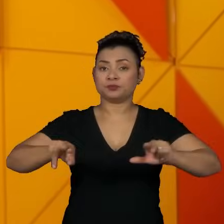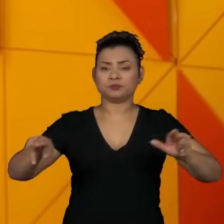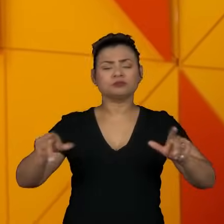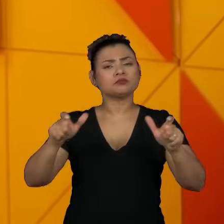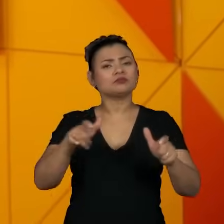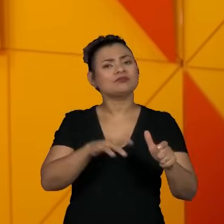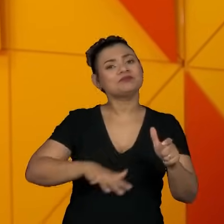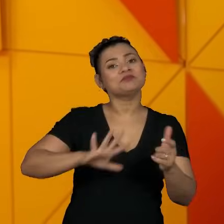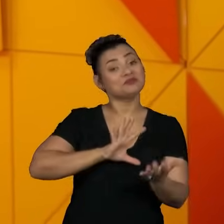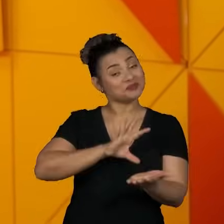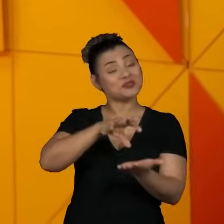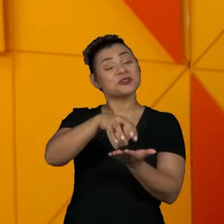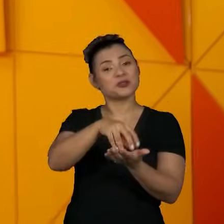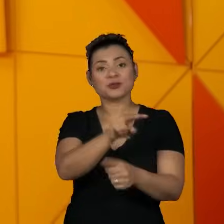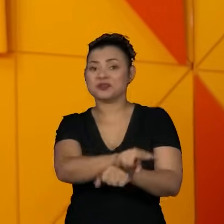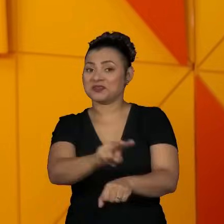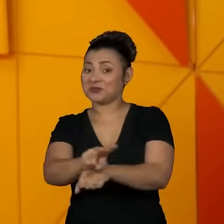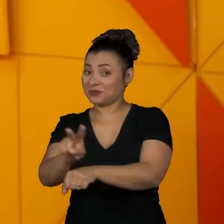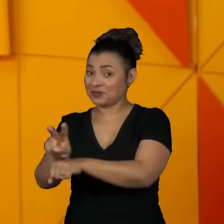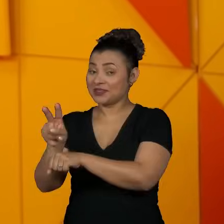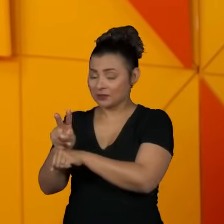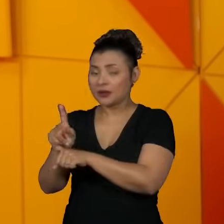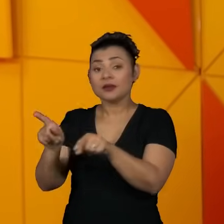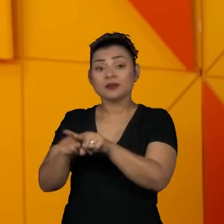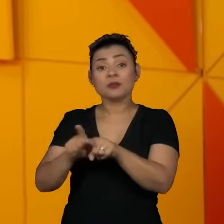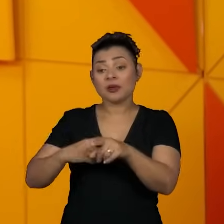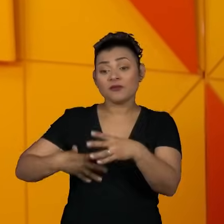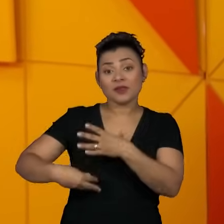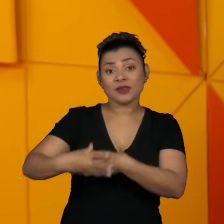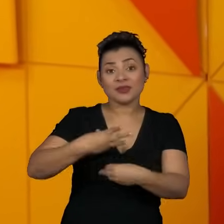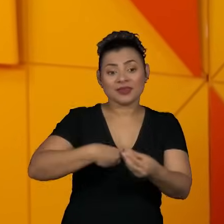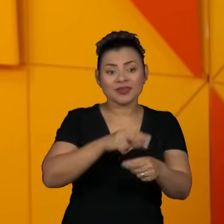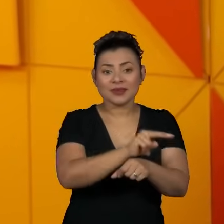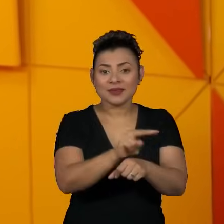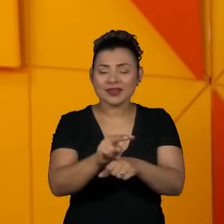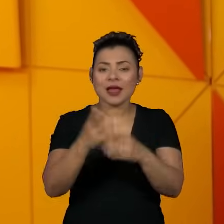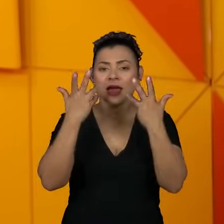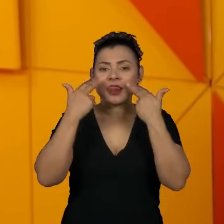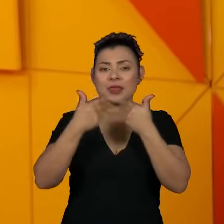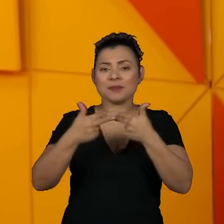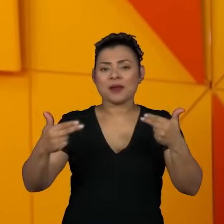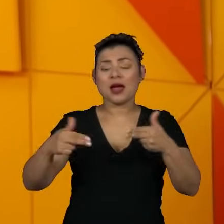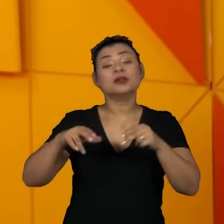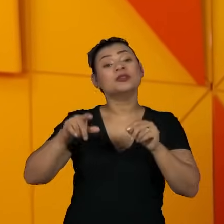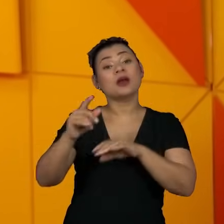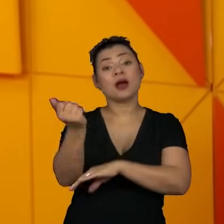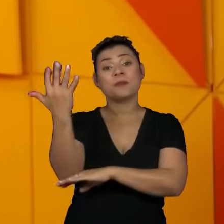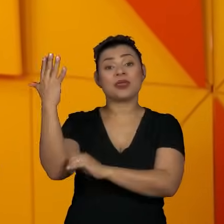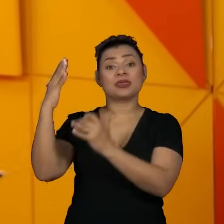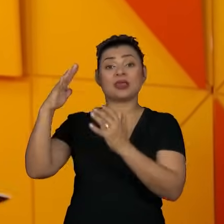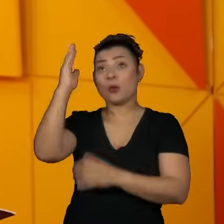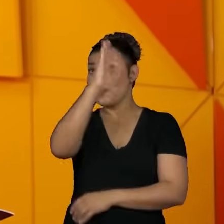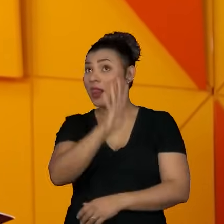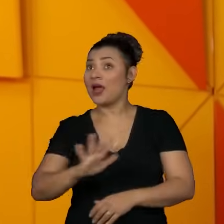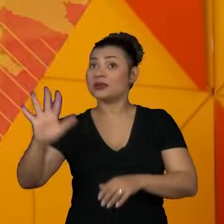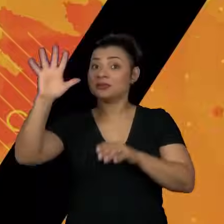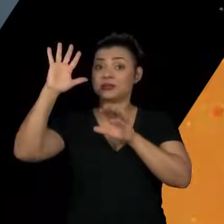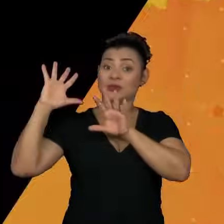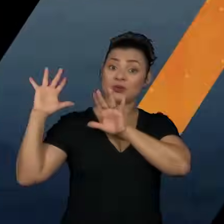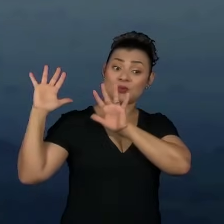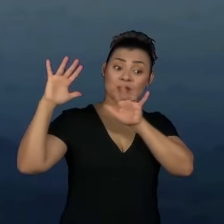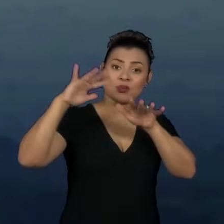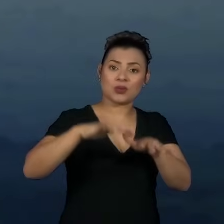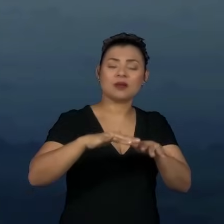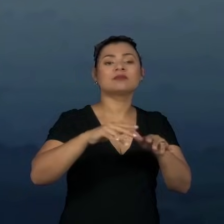local é uma instituição de preservação e reprodução, que recebe animais de órgãos ambientais do país inteiro.